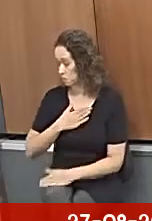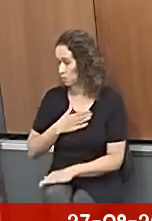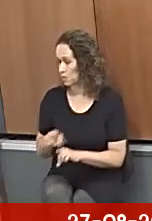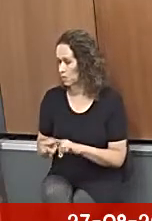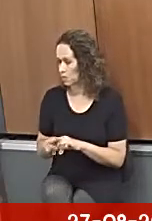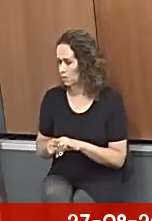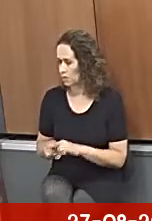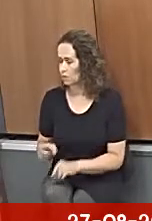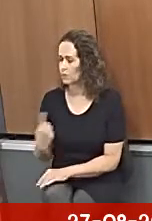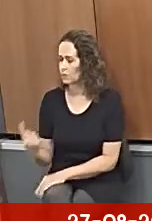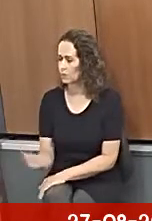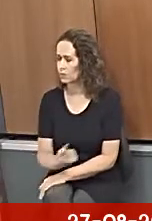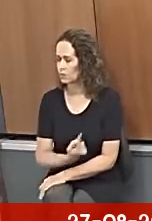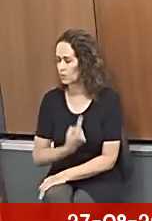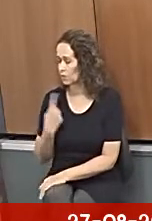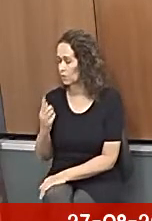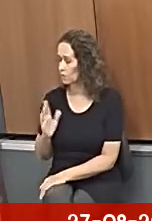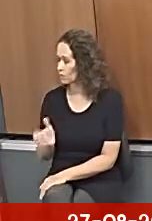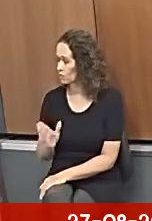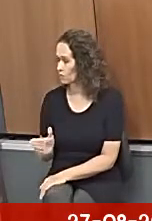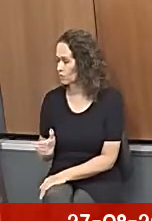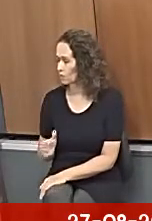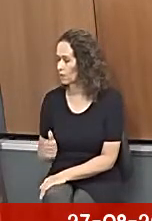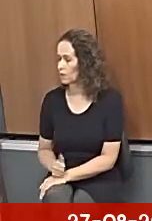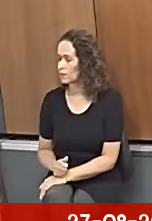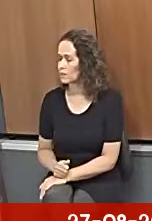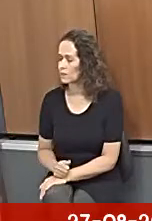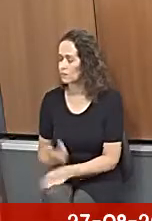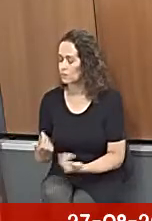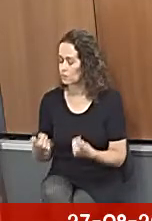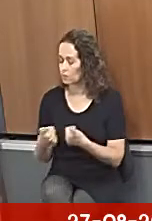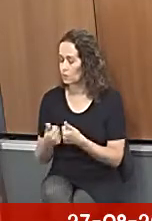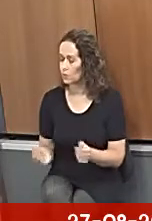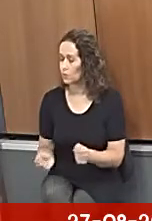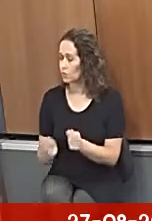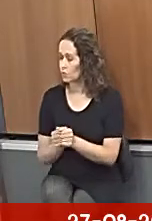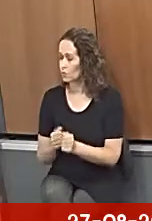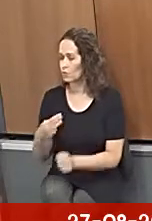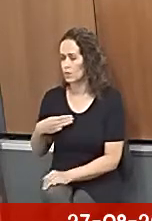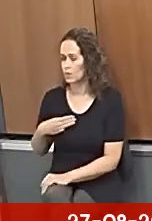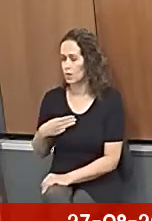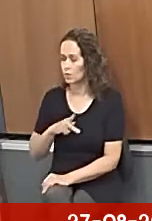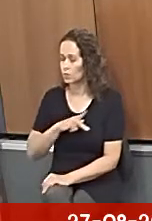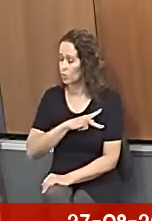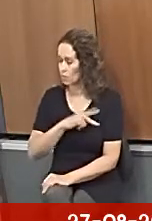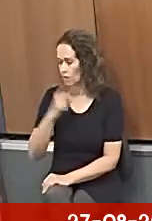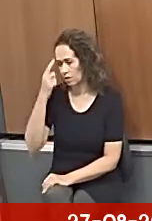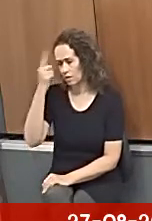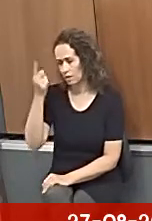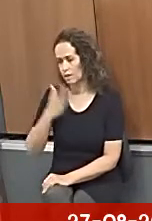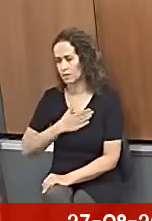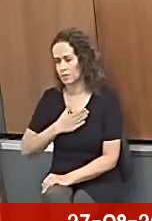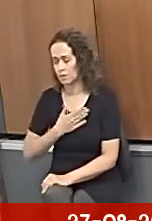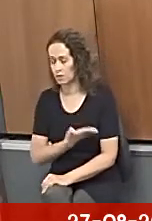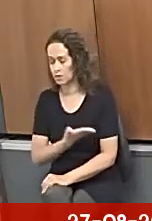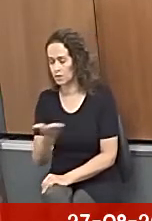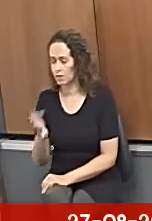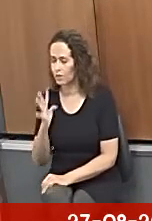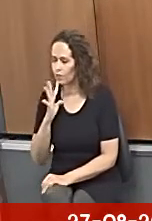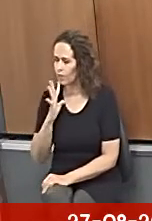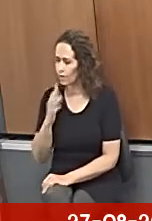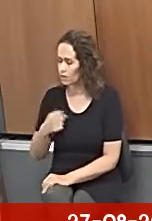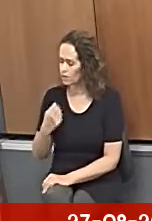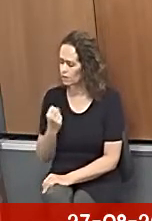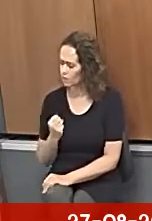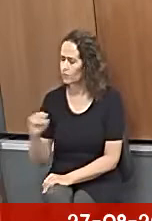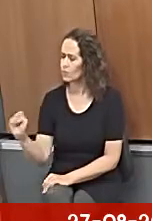gente está numa proximidade muito forte com o ministério público é uma ideia minha e pra quem me conhece também é como defensor público